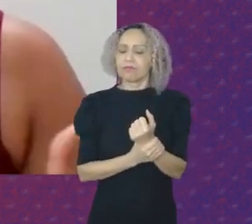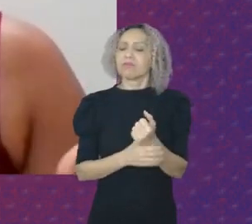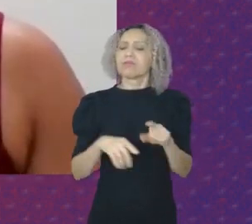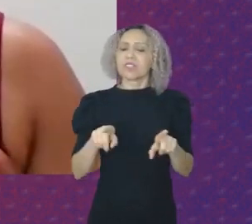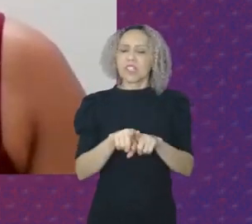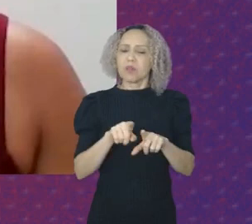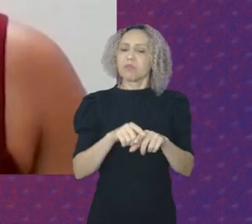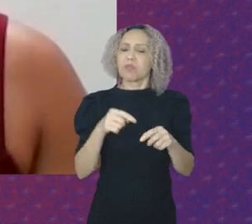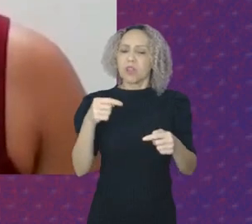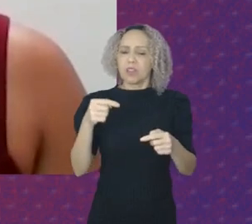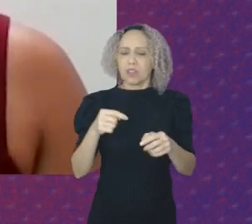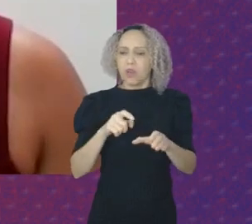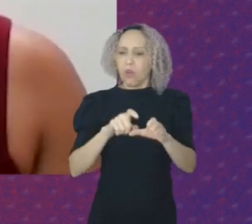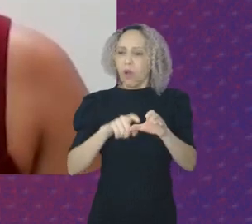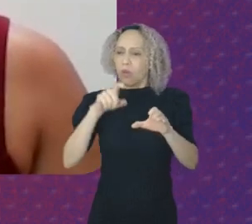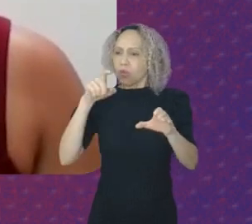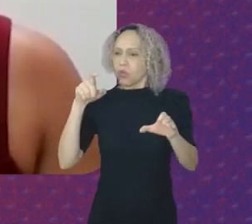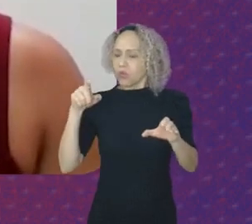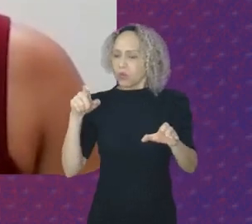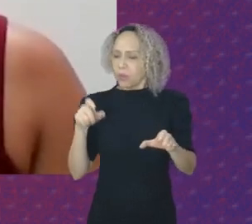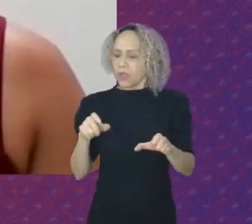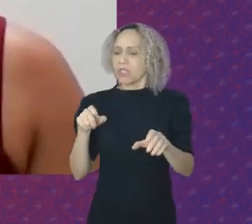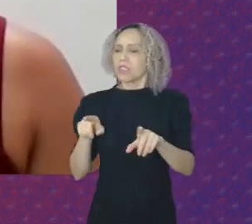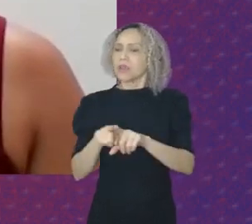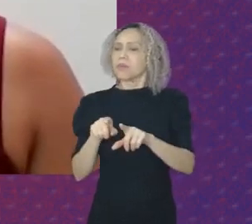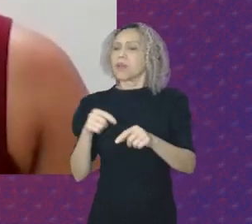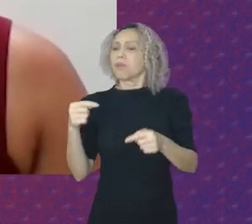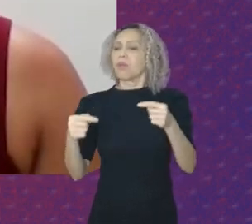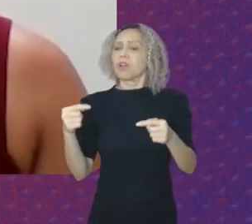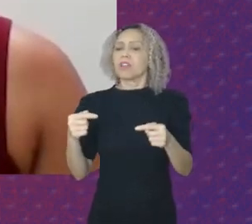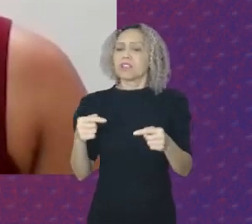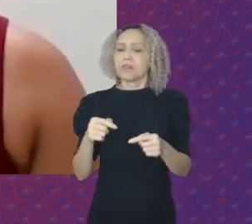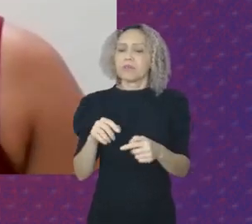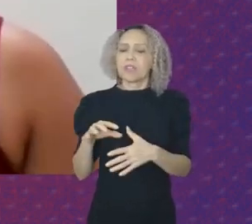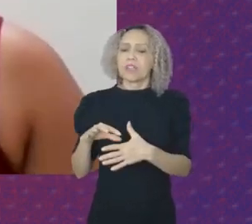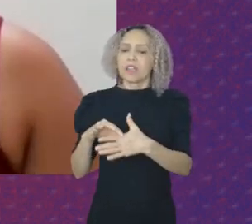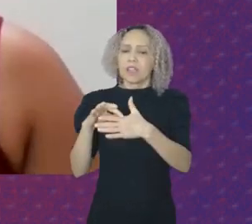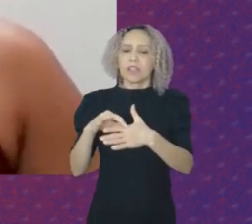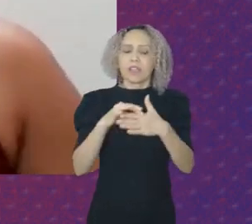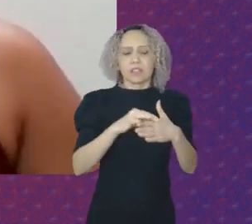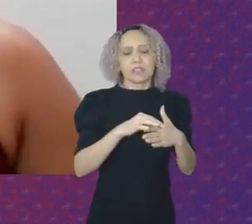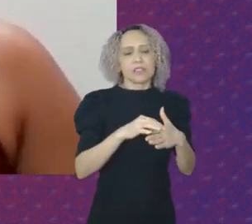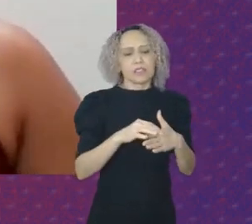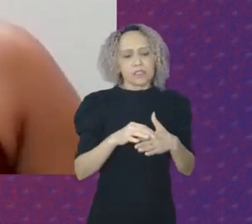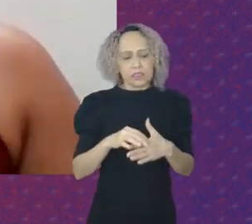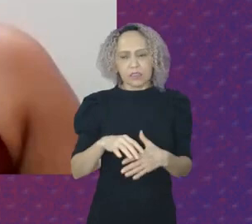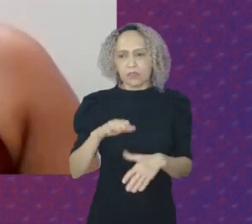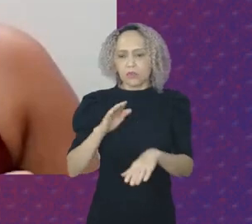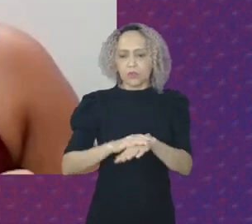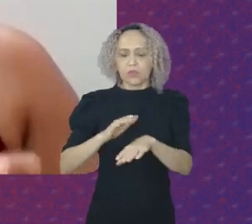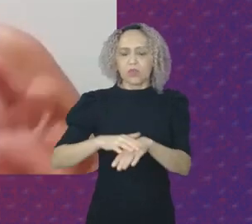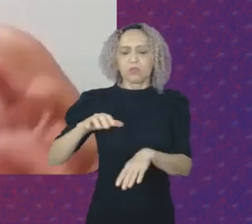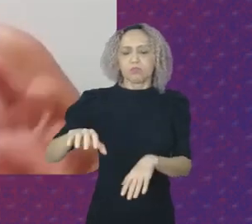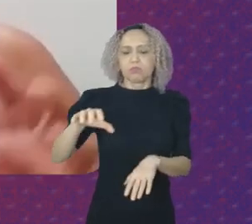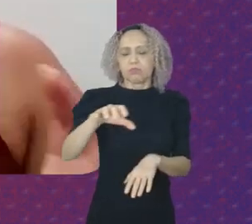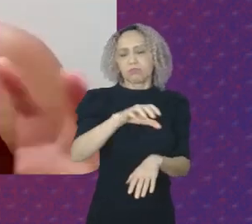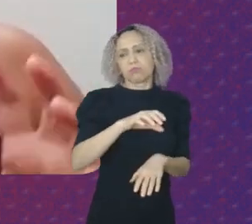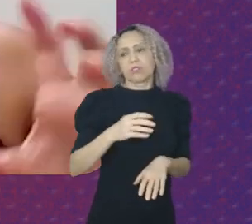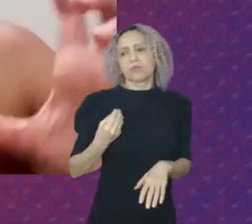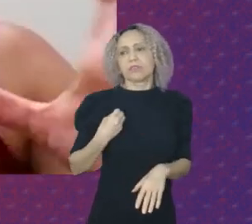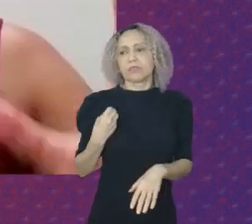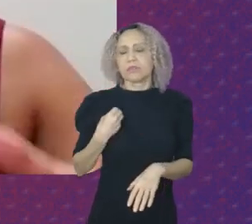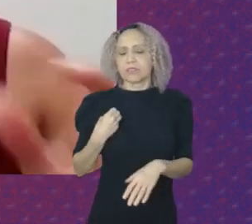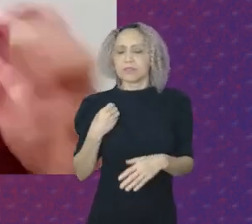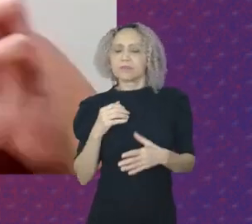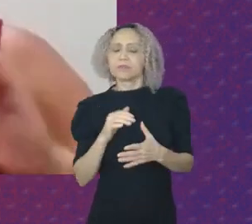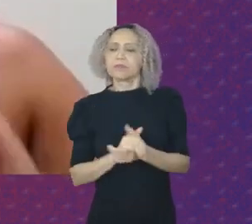política, inclusive, né, para essas mulheres, essas lideranças também nos territórios, e articulando